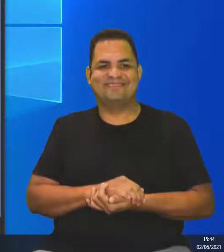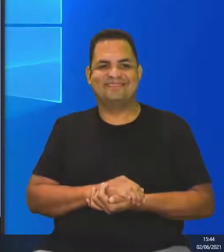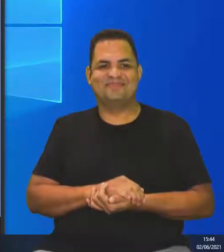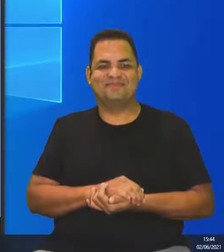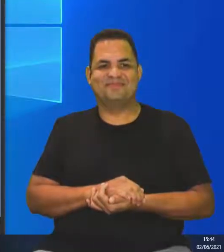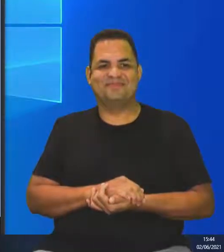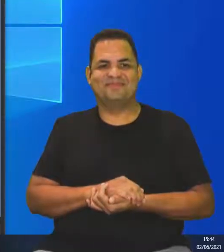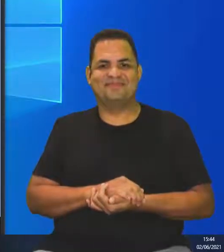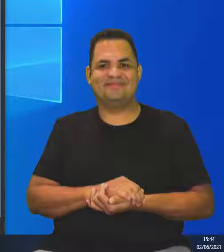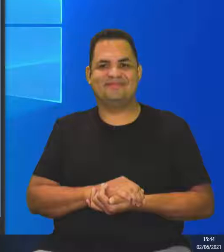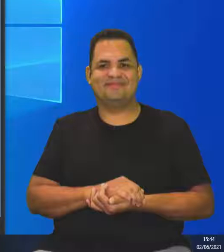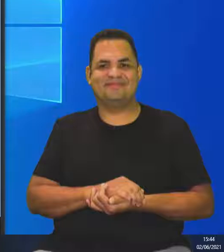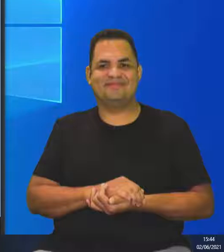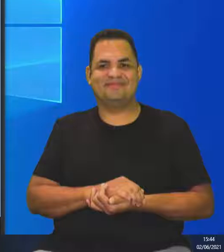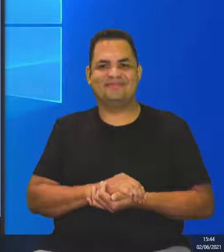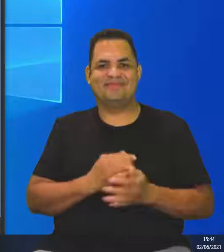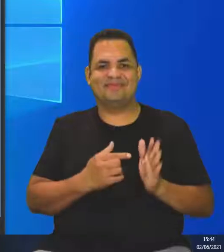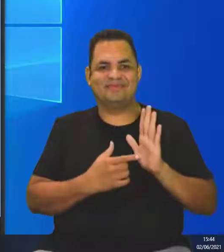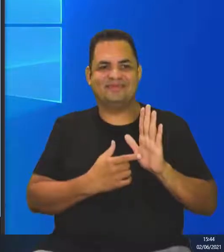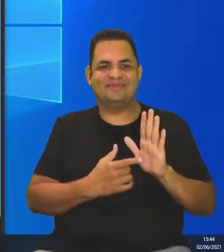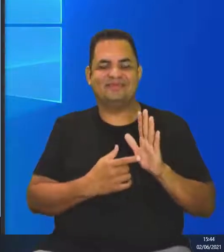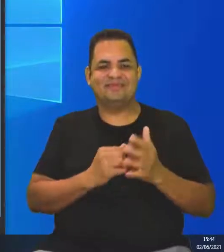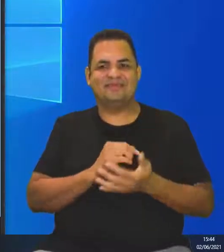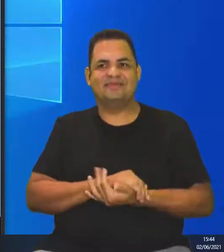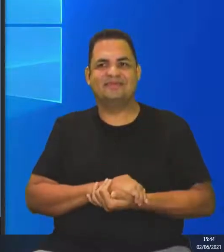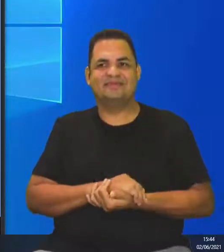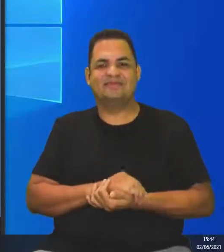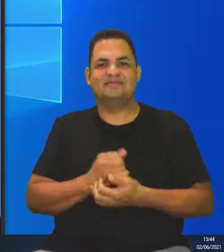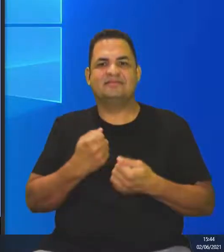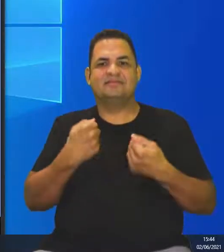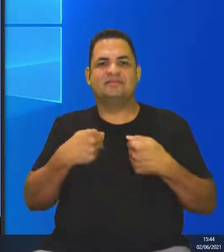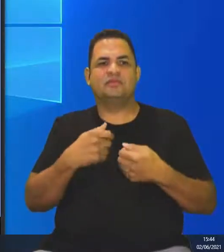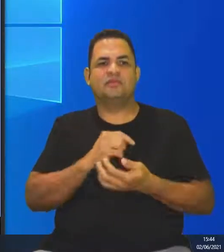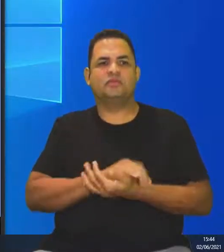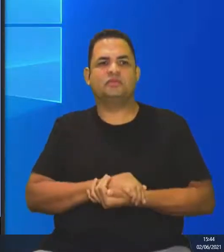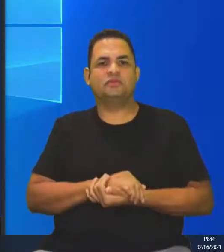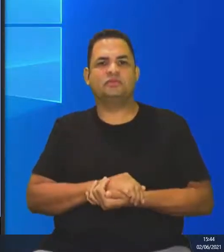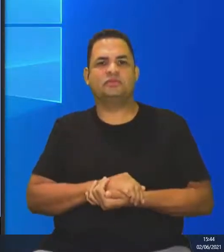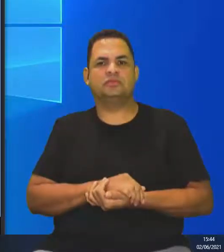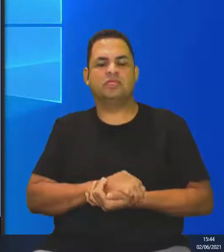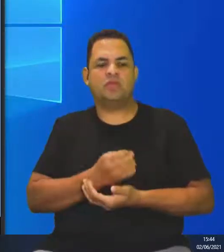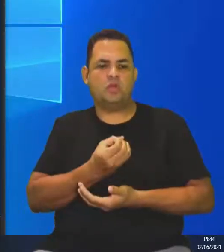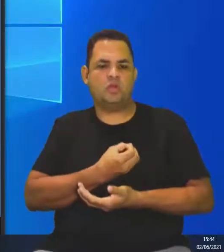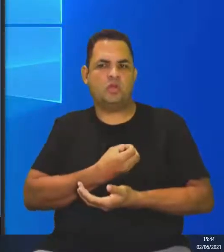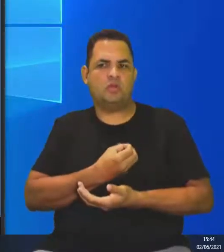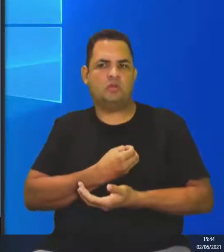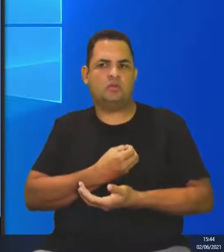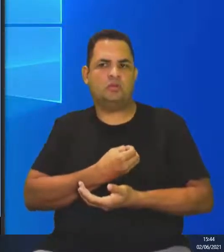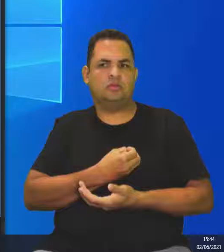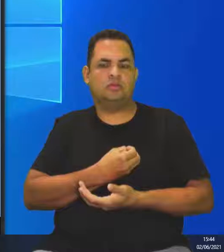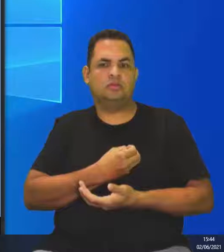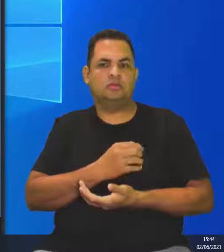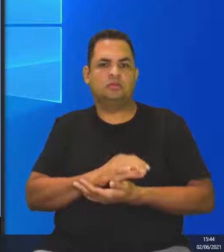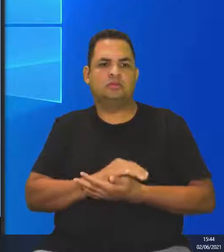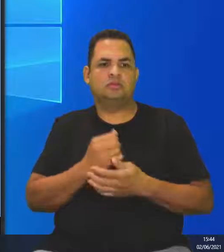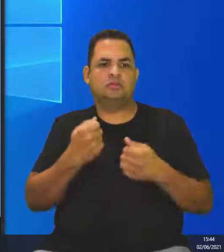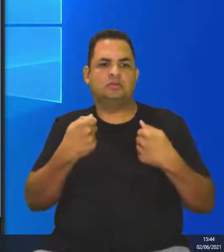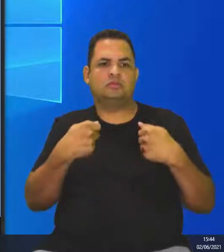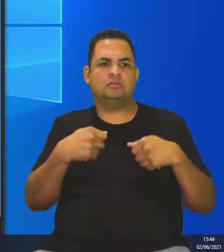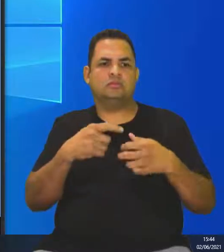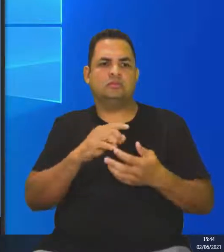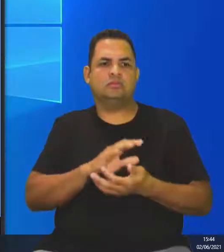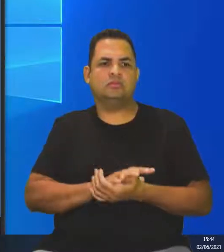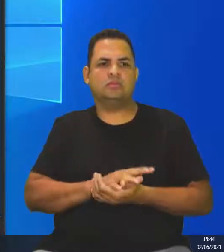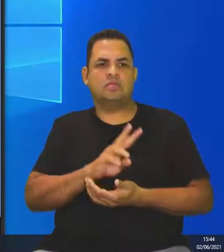Eu vou mostrar para vocês algumas associações. Ó, eu posso marcar aqui valores. Aqui no cantinho, vocês podem observar que eu